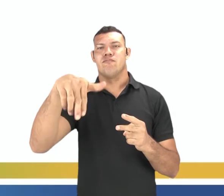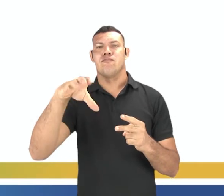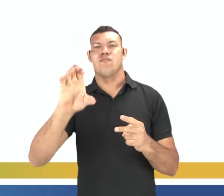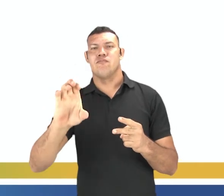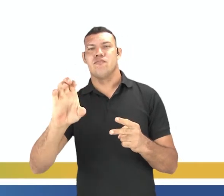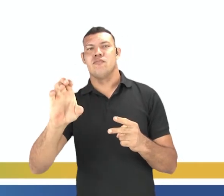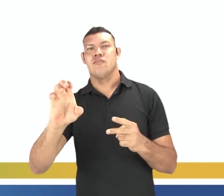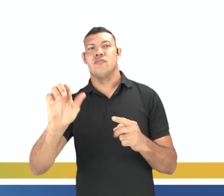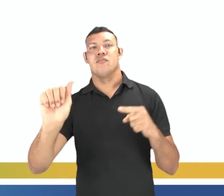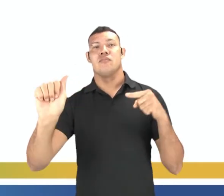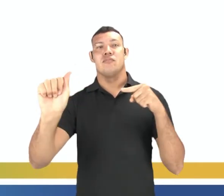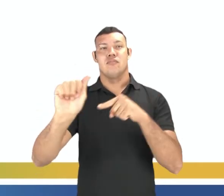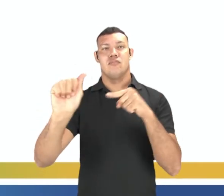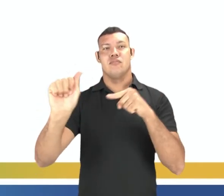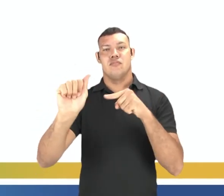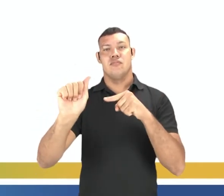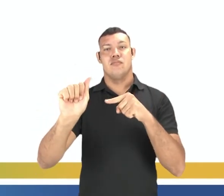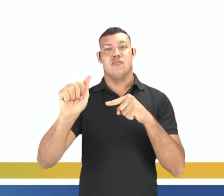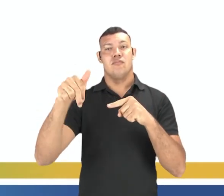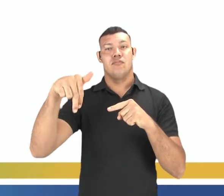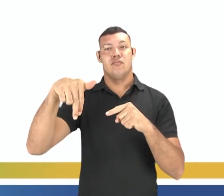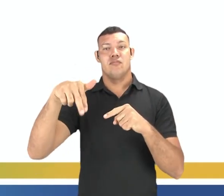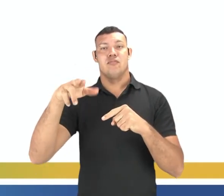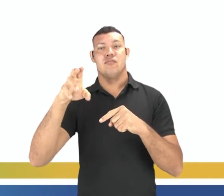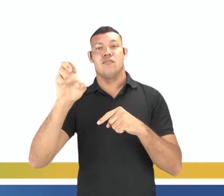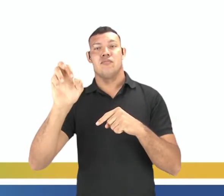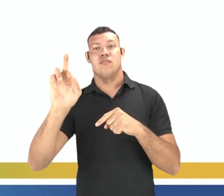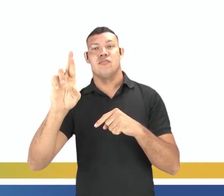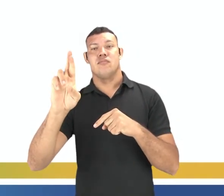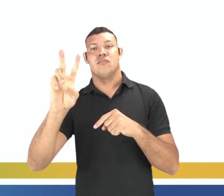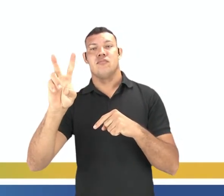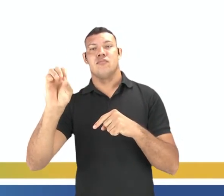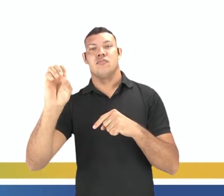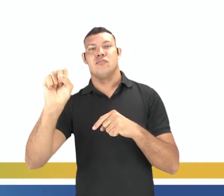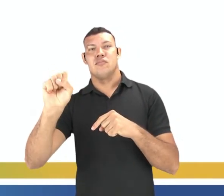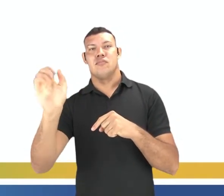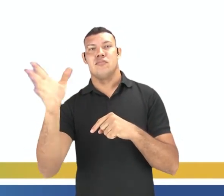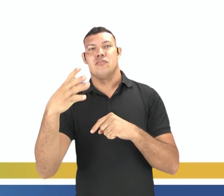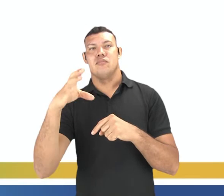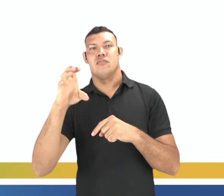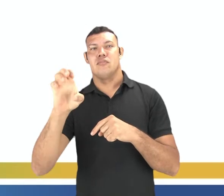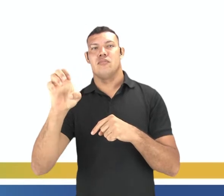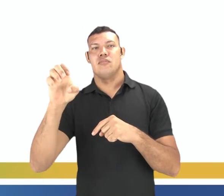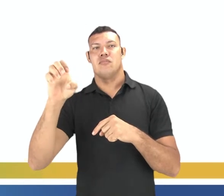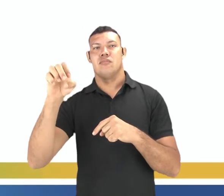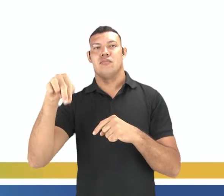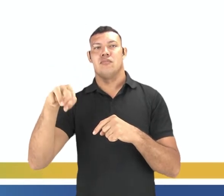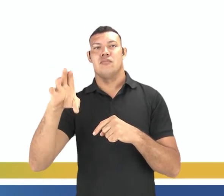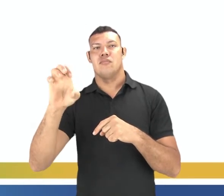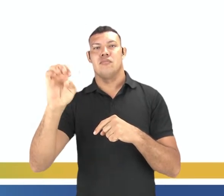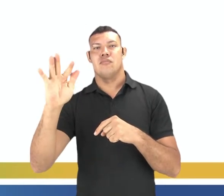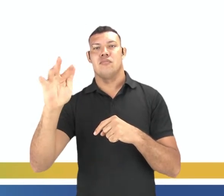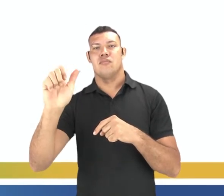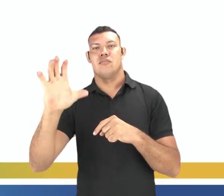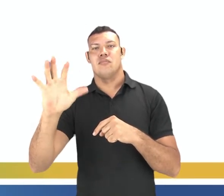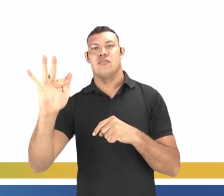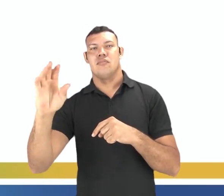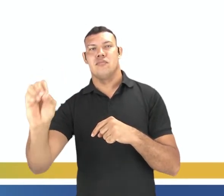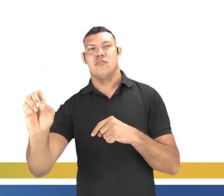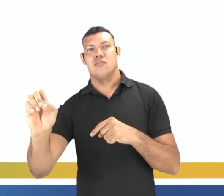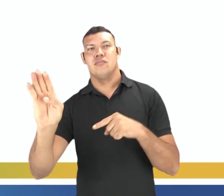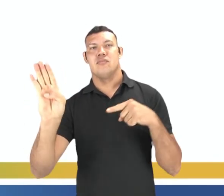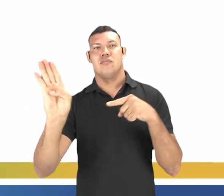a letra A nós temos os nervos e o encefalo. Na B nós temos o encefalo e